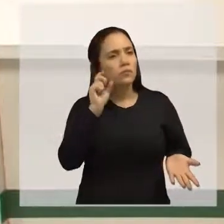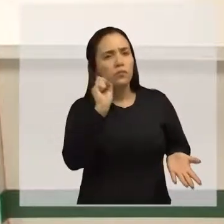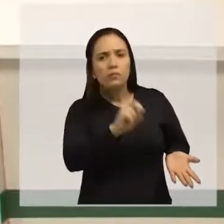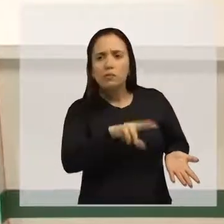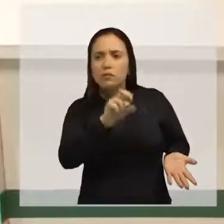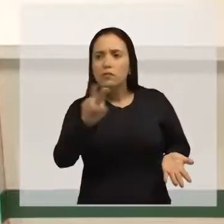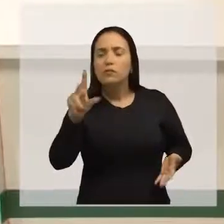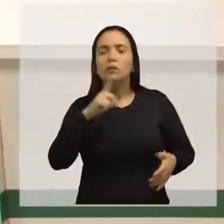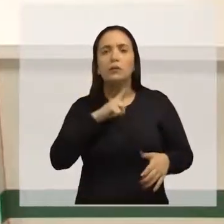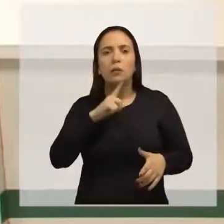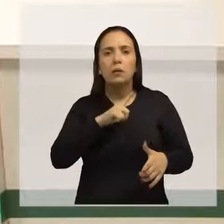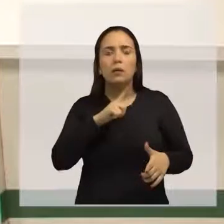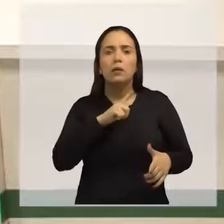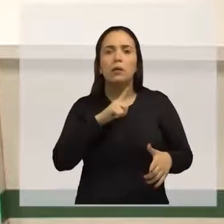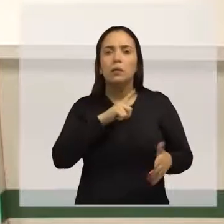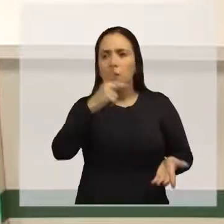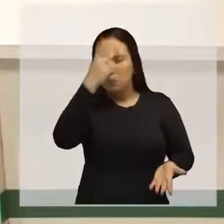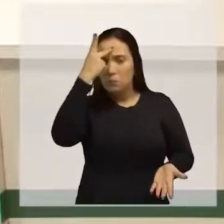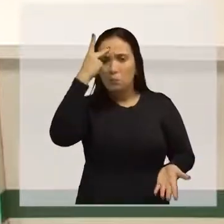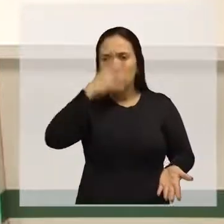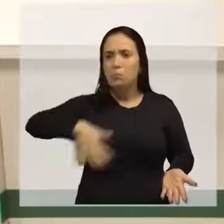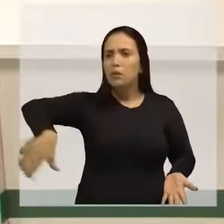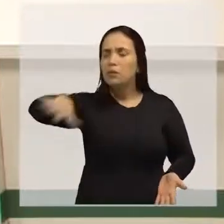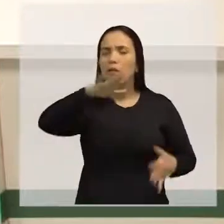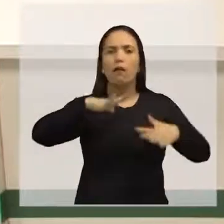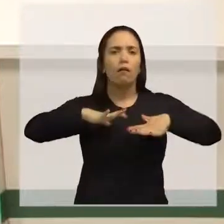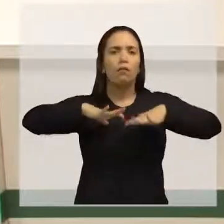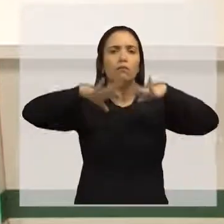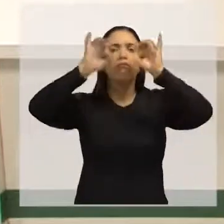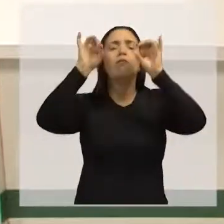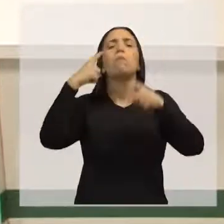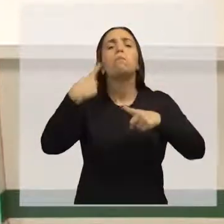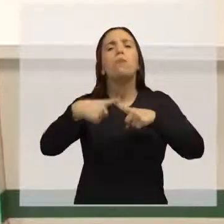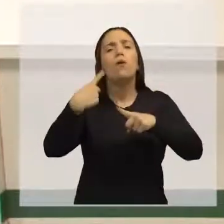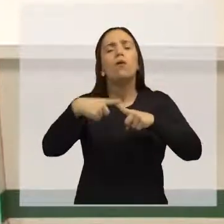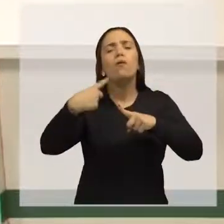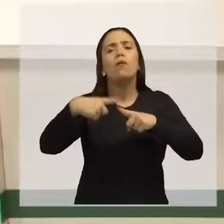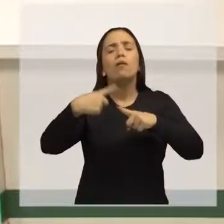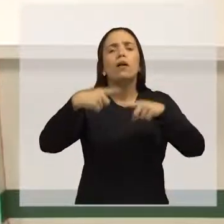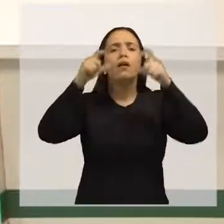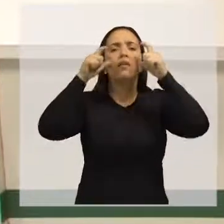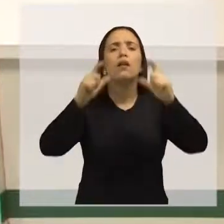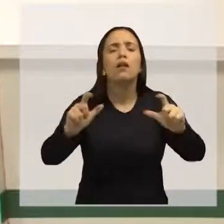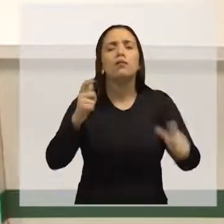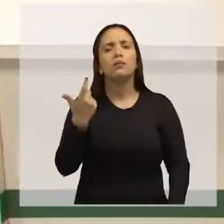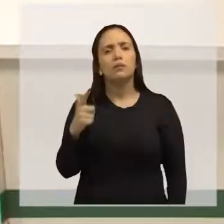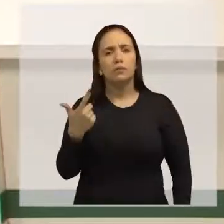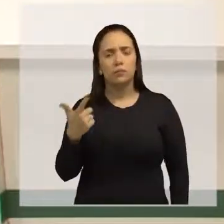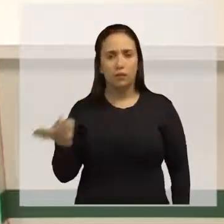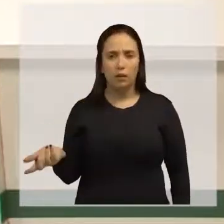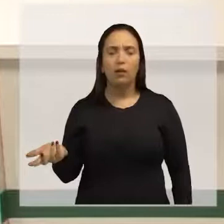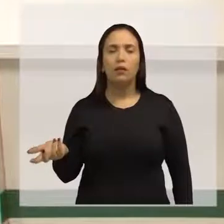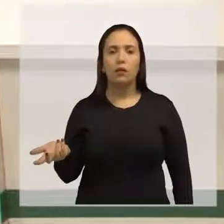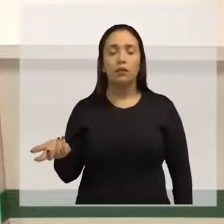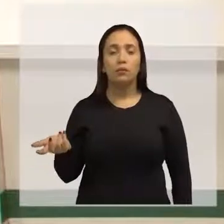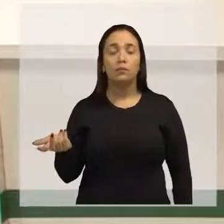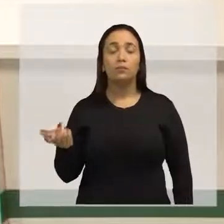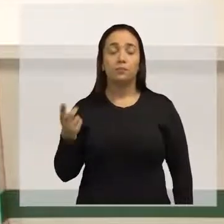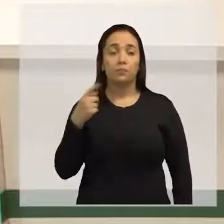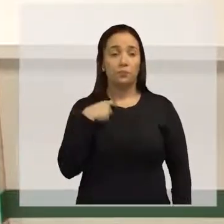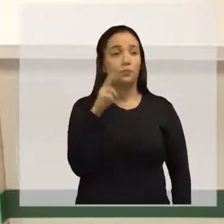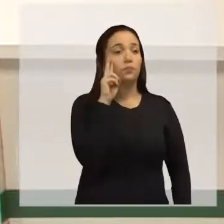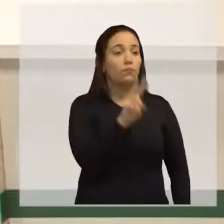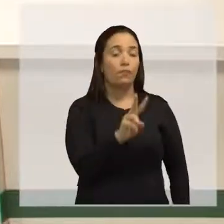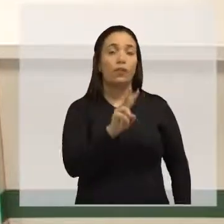gatilho emocional que causou isso. E o motivo, né, Luiz? O motivo desse desinteresse, né? E eu estava vendo uma